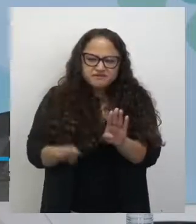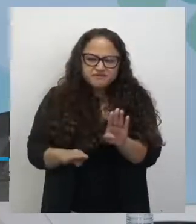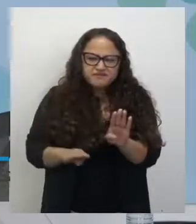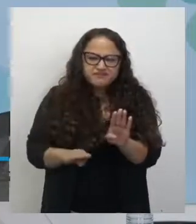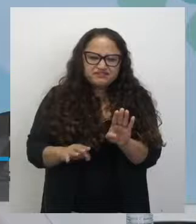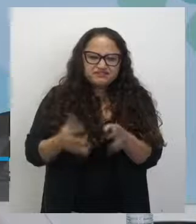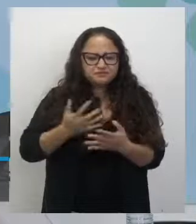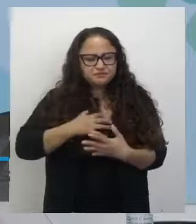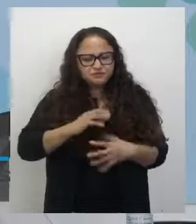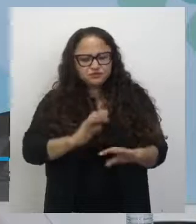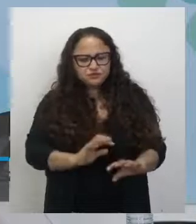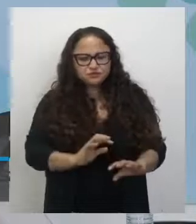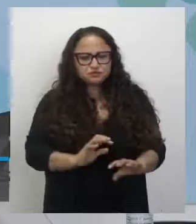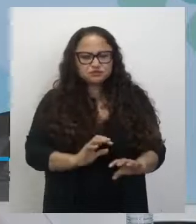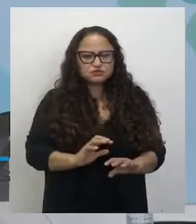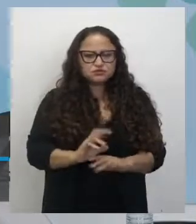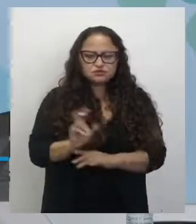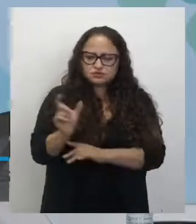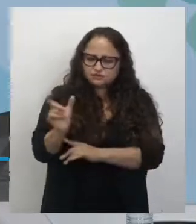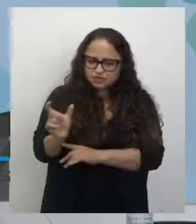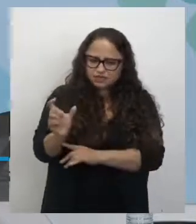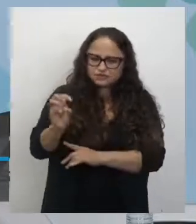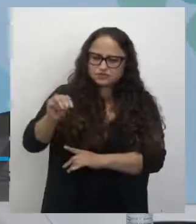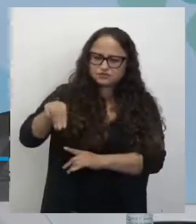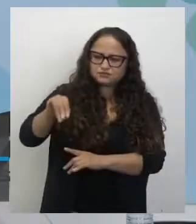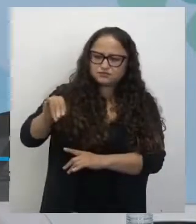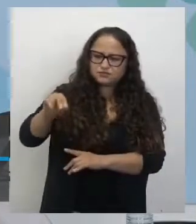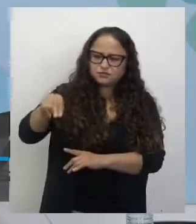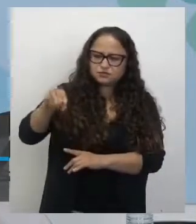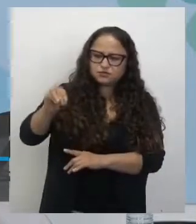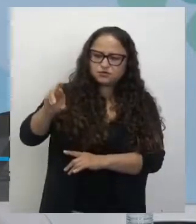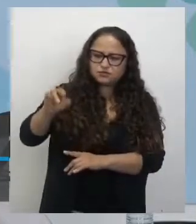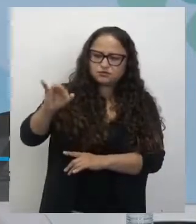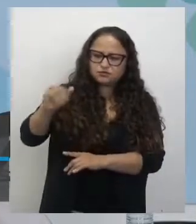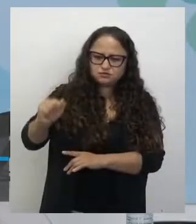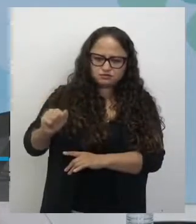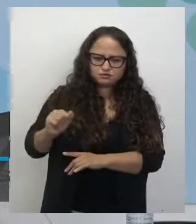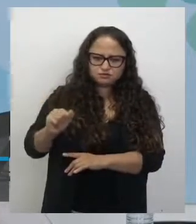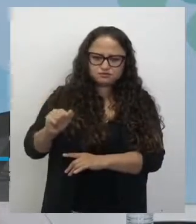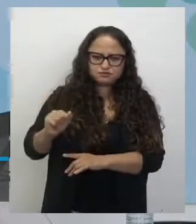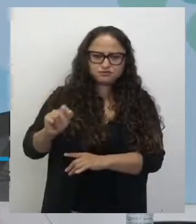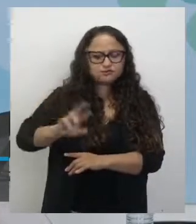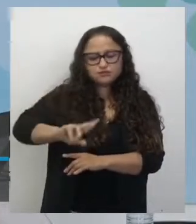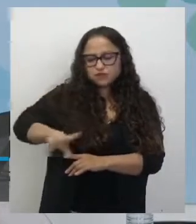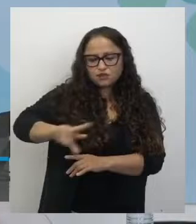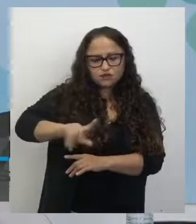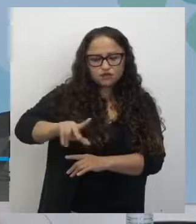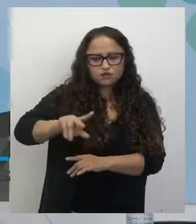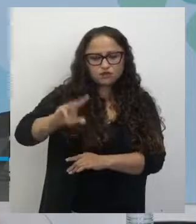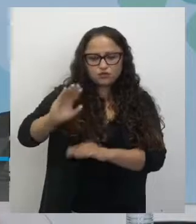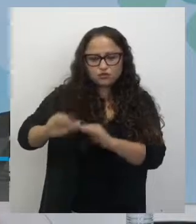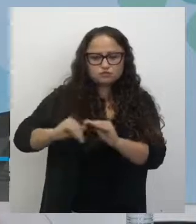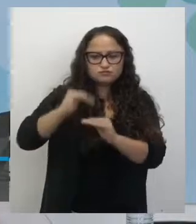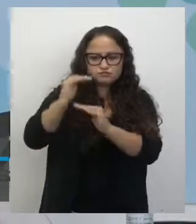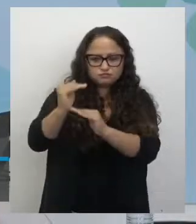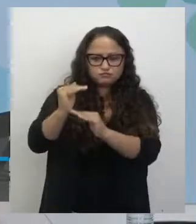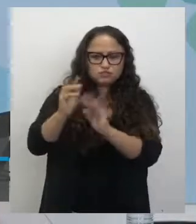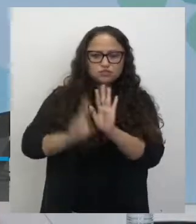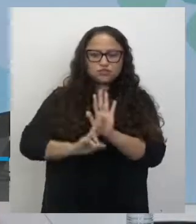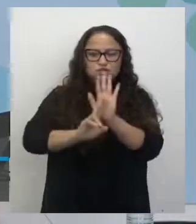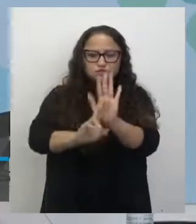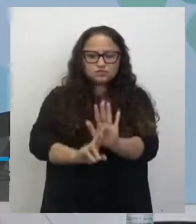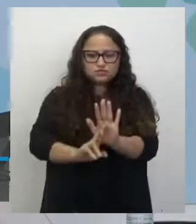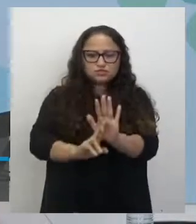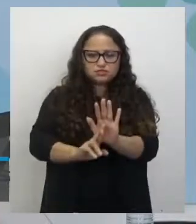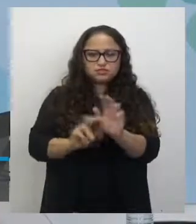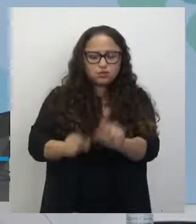não gostam de ser conhecidos com esse mesmo nome, minoria, né? Eles não são uma minoria absoluta, eles são uma minoria na representação do poder,